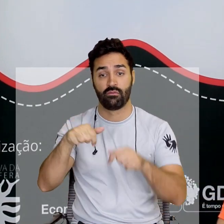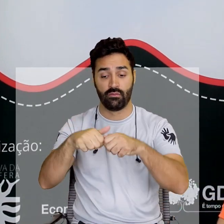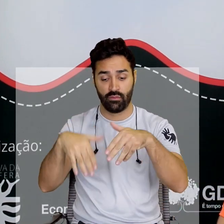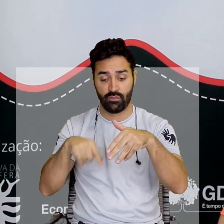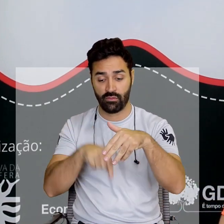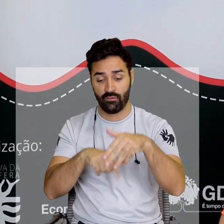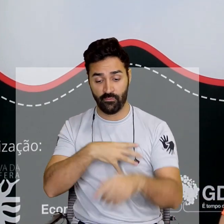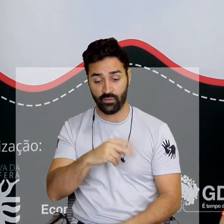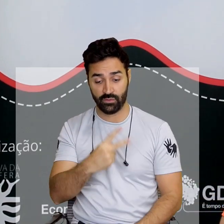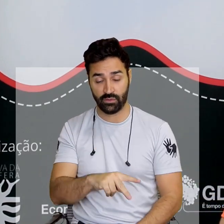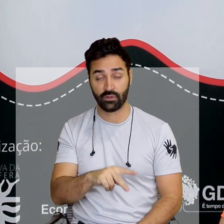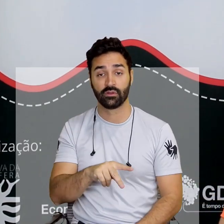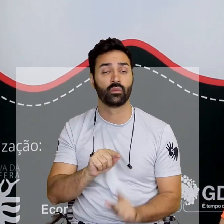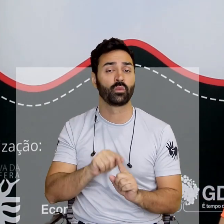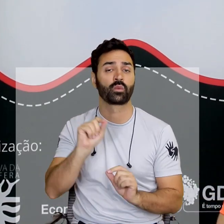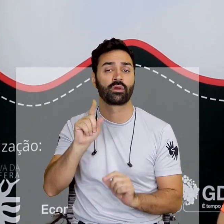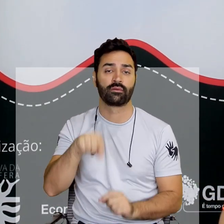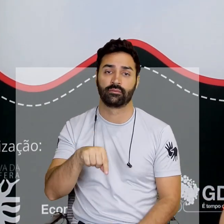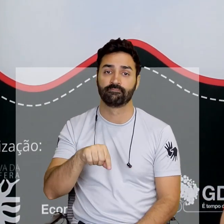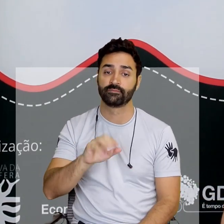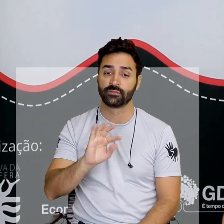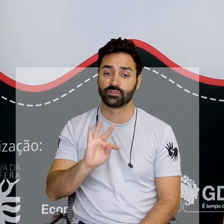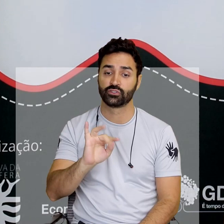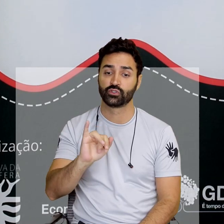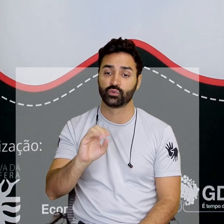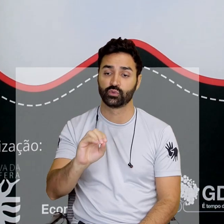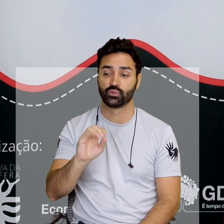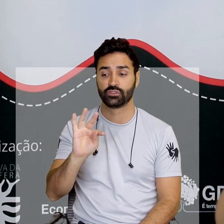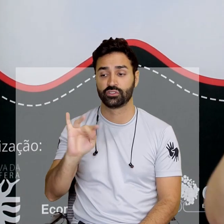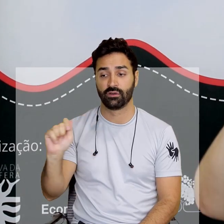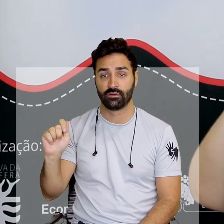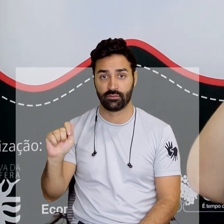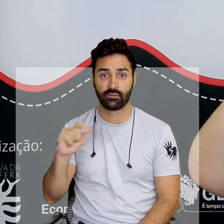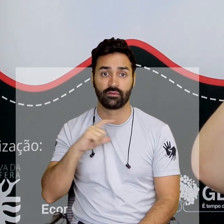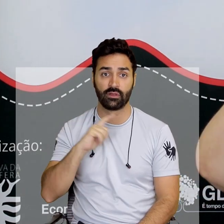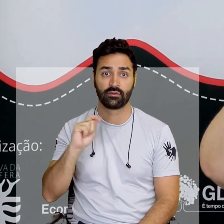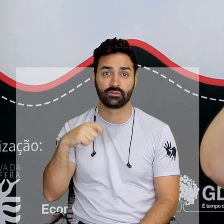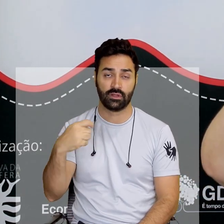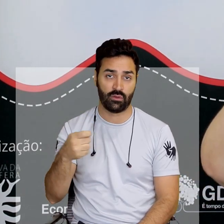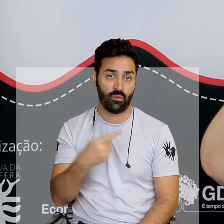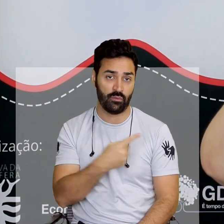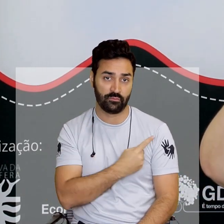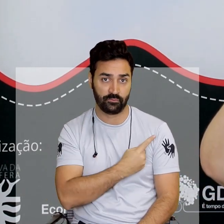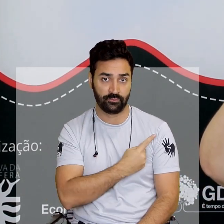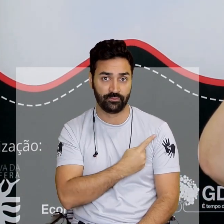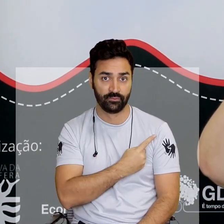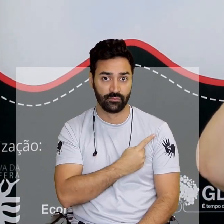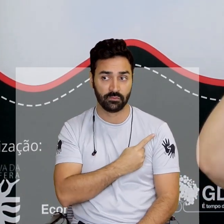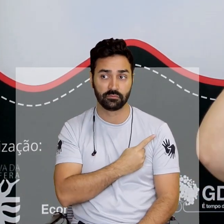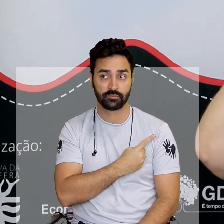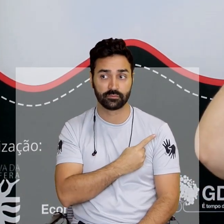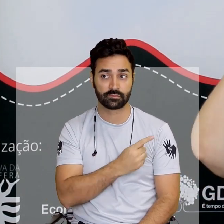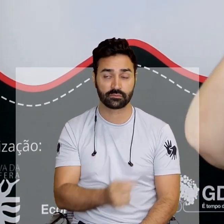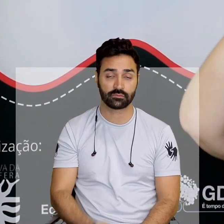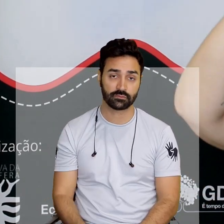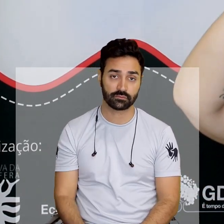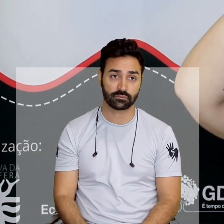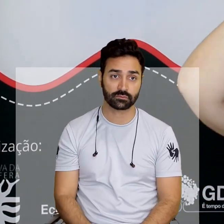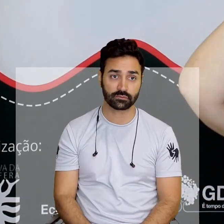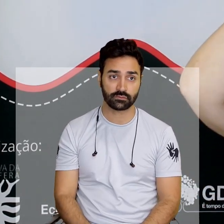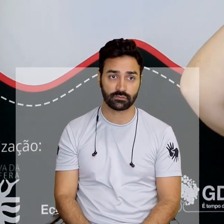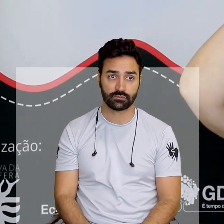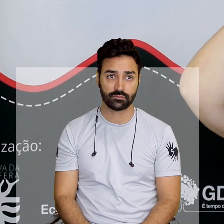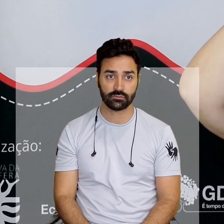tia, certo? E aí, para tio e tia, a gente usa a mão em C na